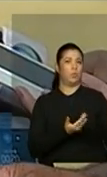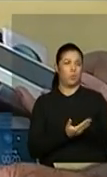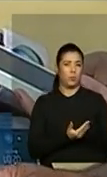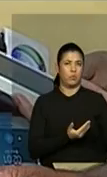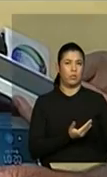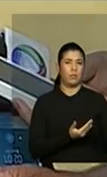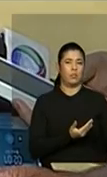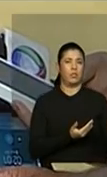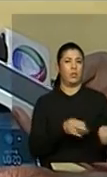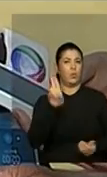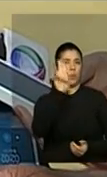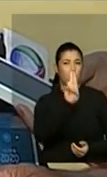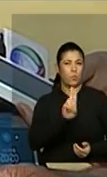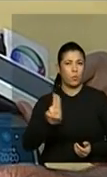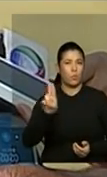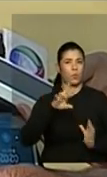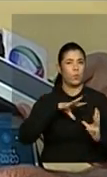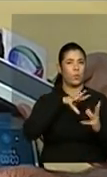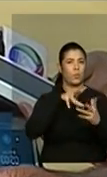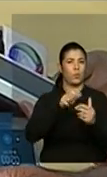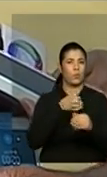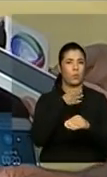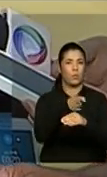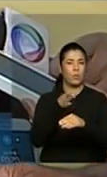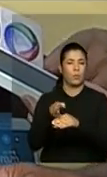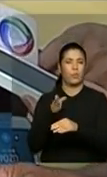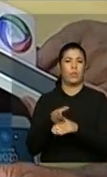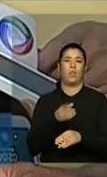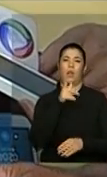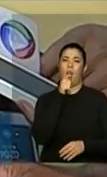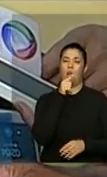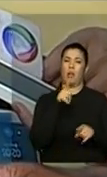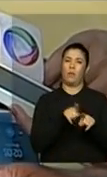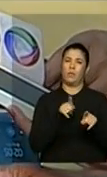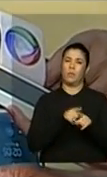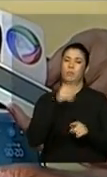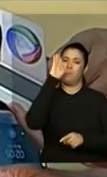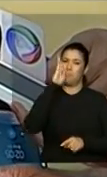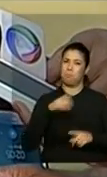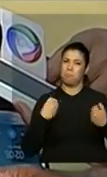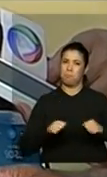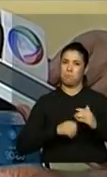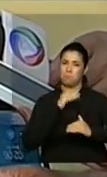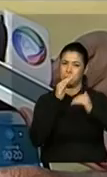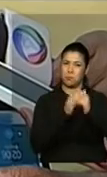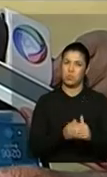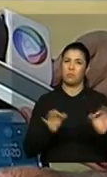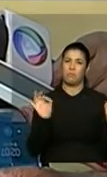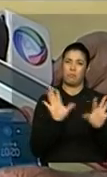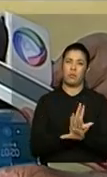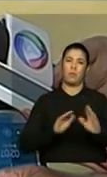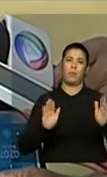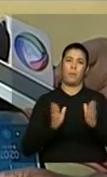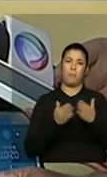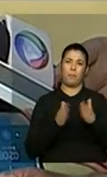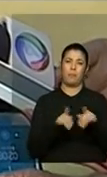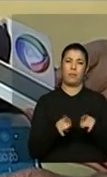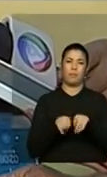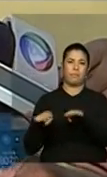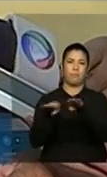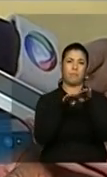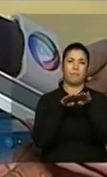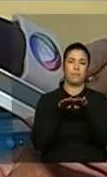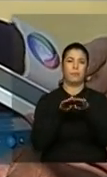jovens, universalizar o acesso à água, e o Brasil ainda tem um longo caminho para superar a pobreza e as desigualdades.